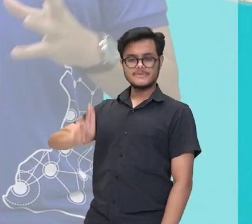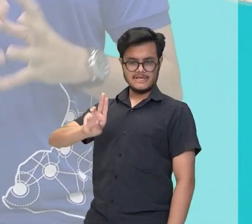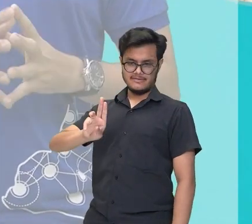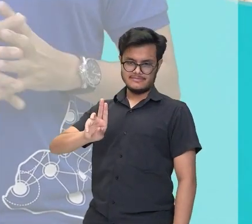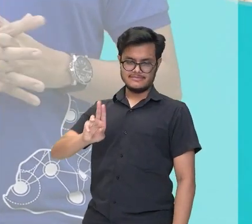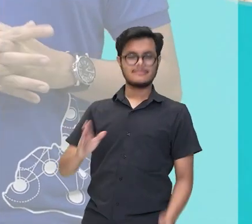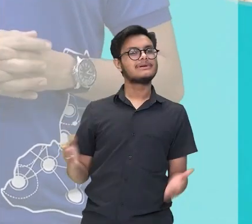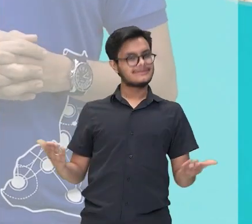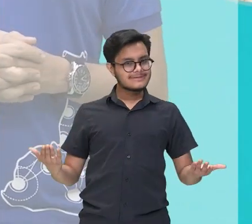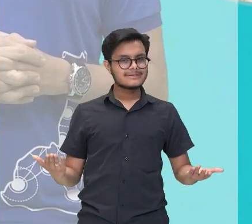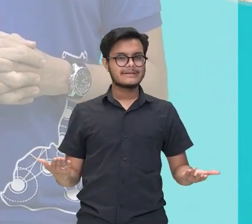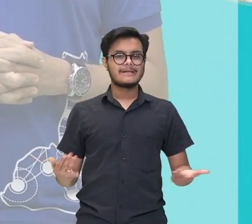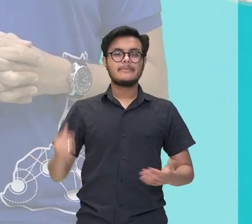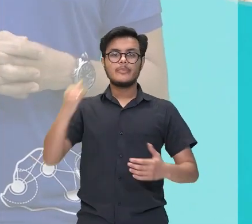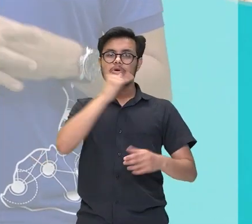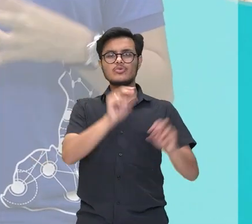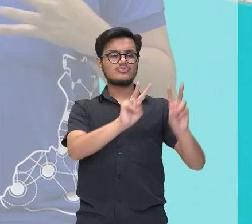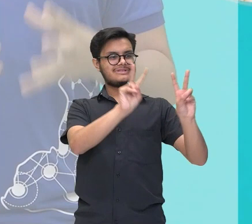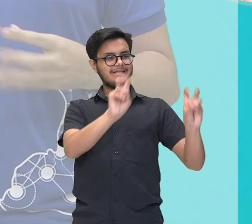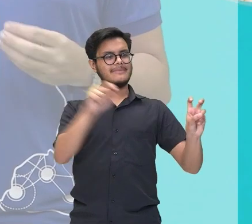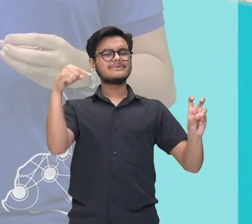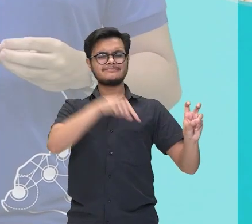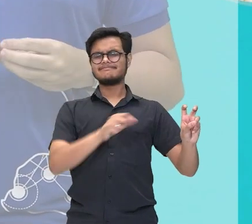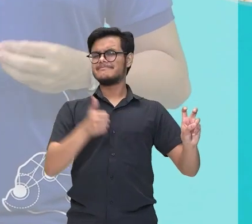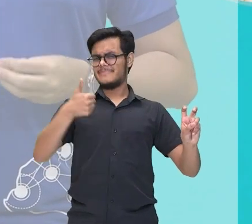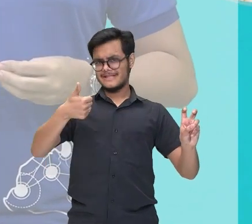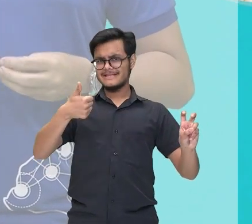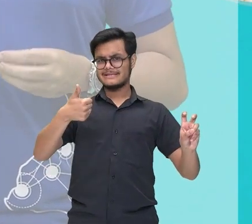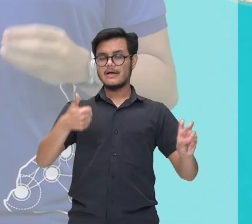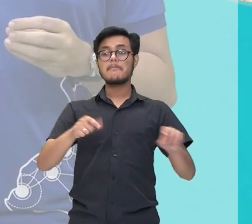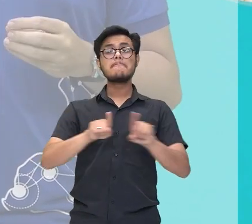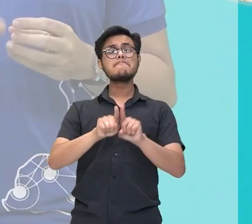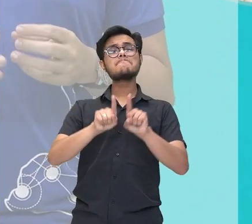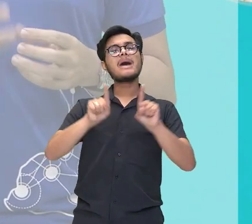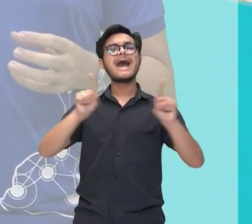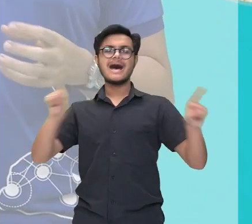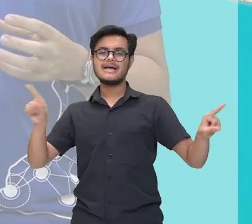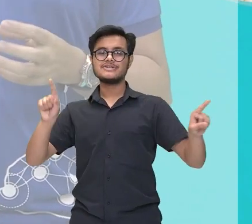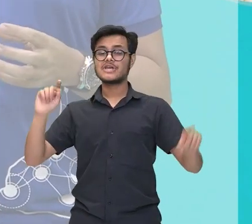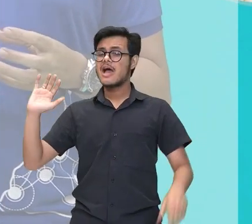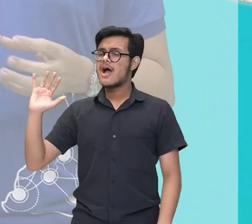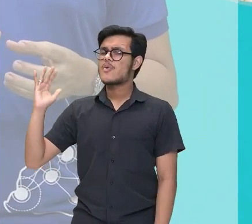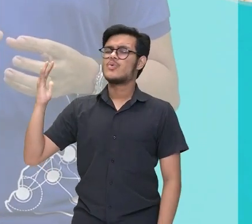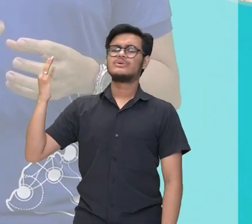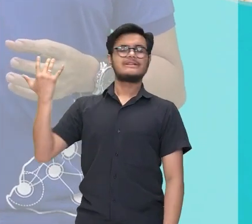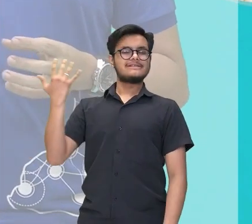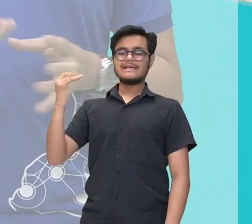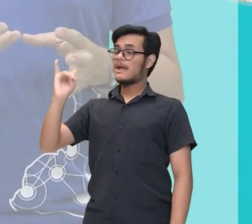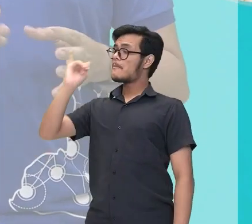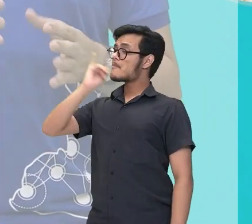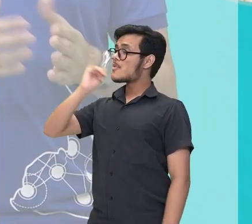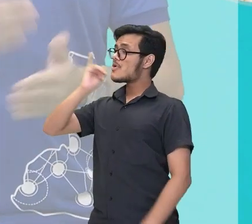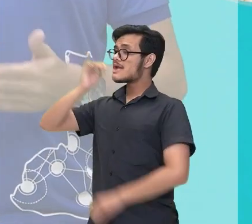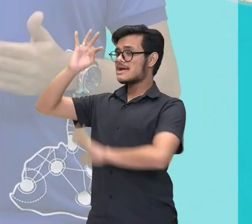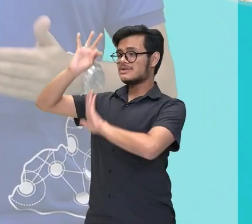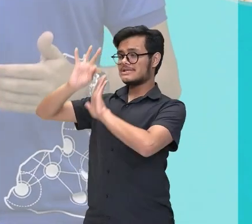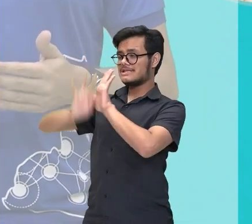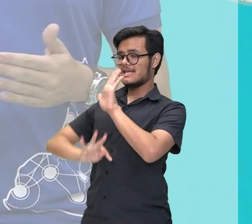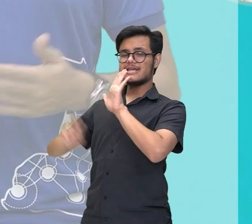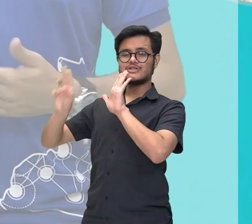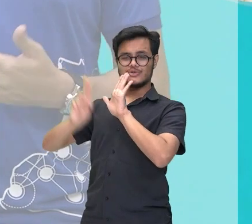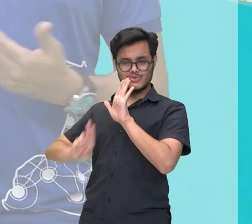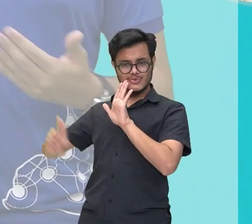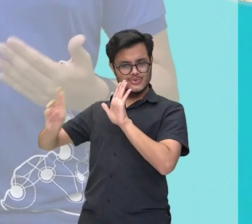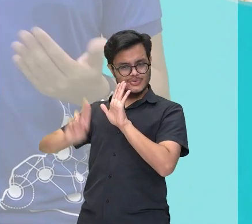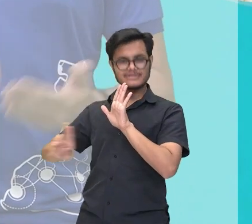eu vou para algum fato particular. Então, eu utilizo esse tipo de argumento. Também eu posso,